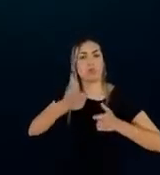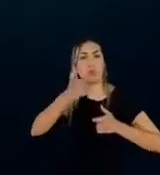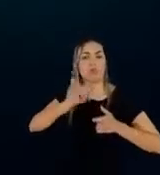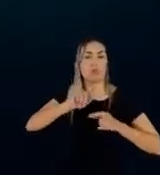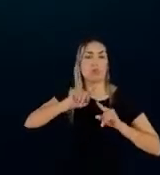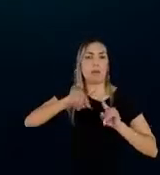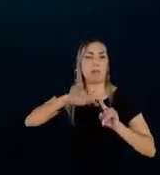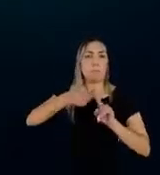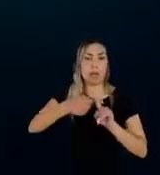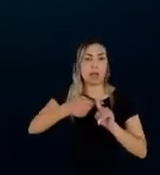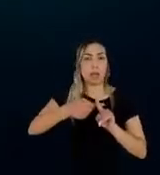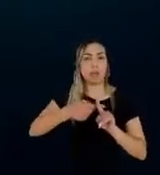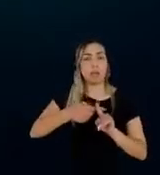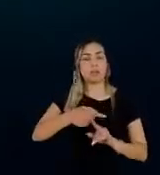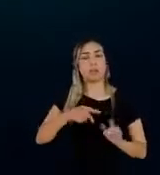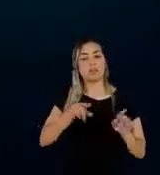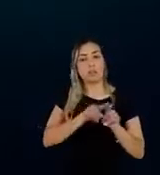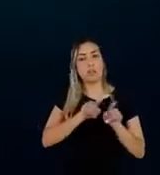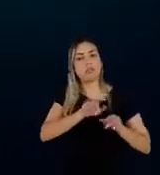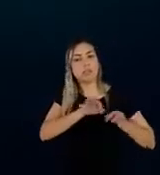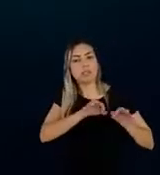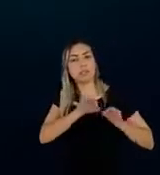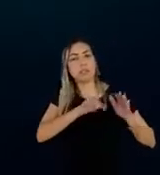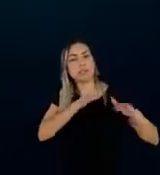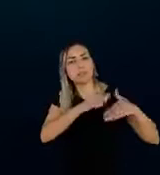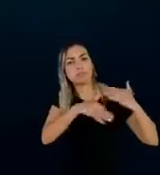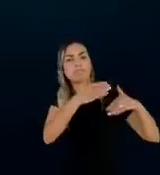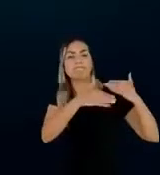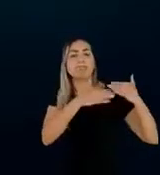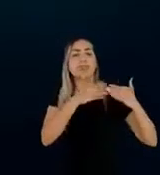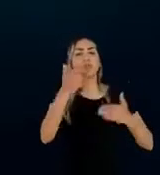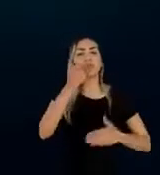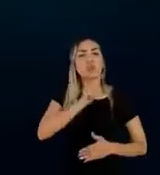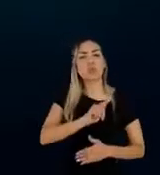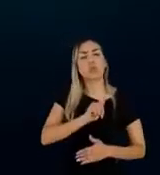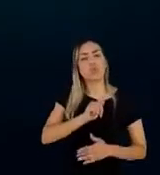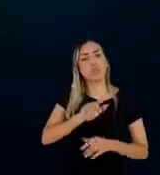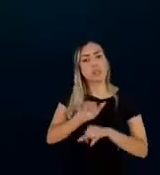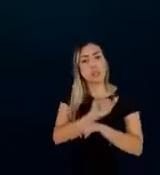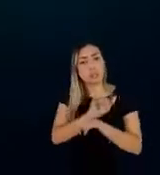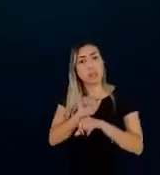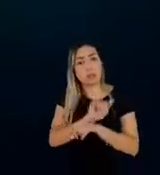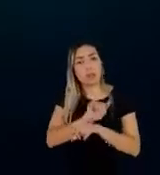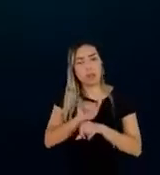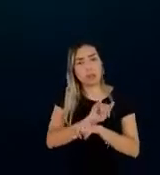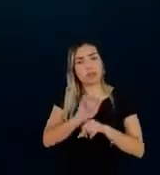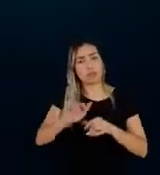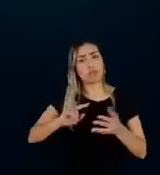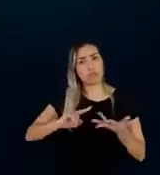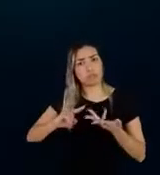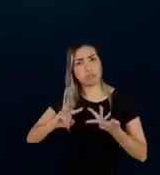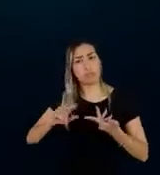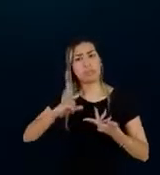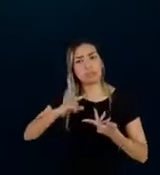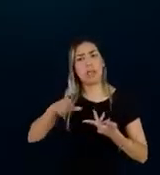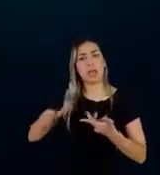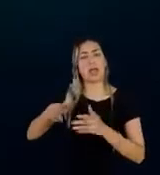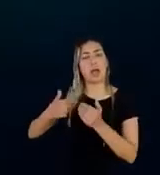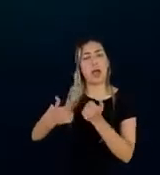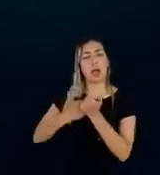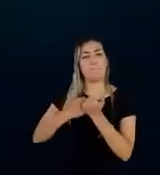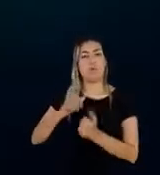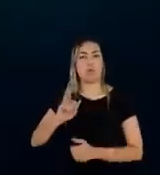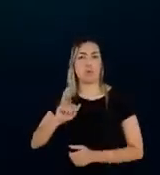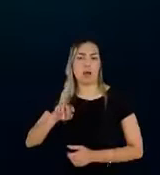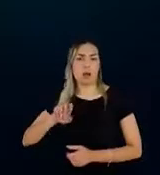PDIs estratégicos, né, que são modalidades conduzidas pela ANEEL, com projetos